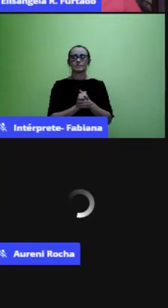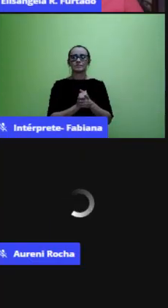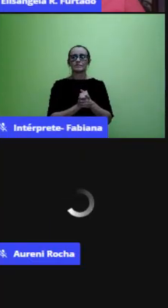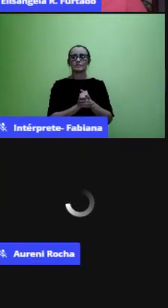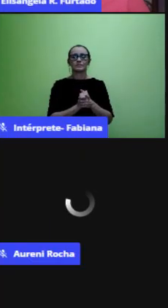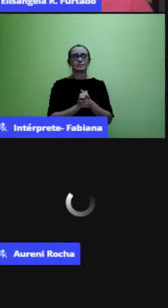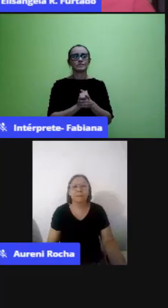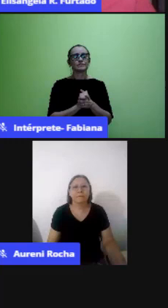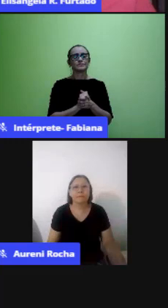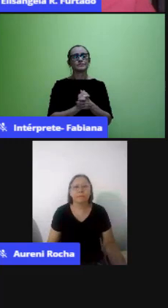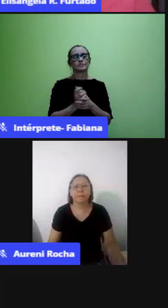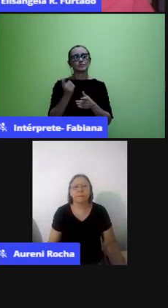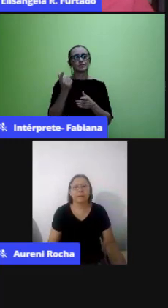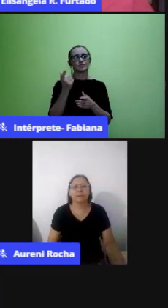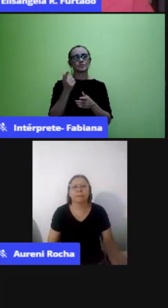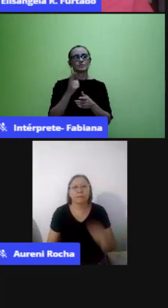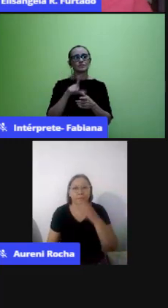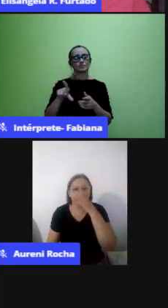Outras formas.